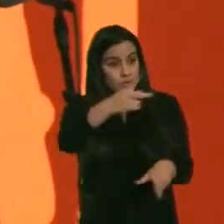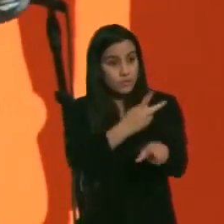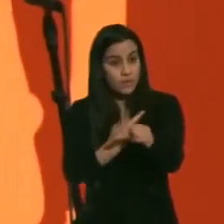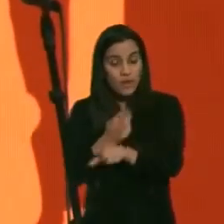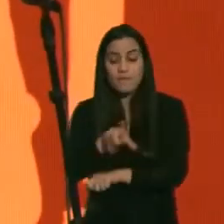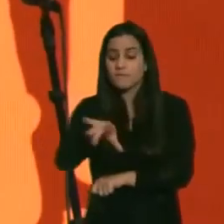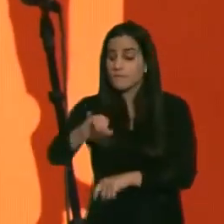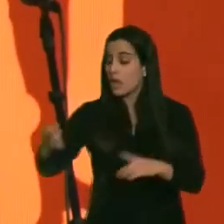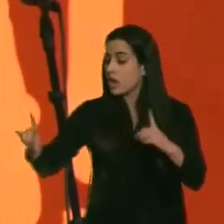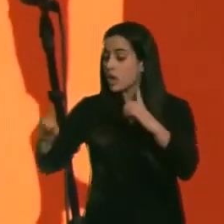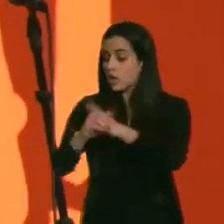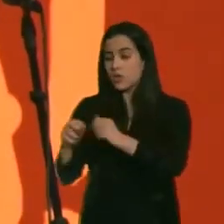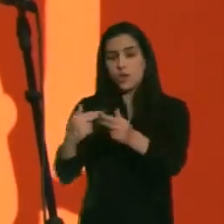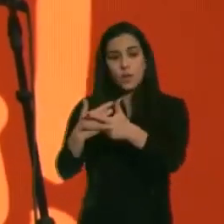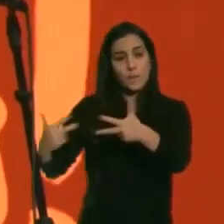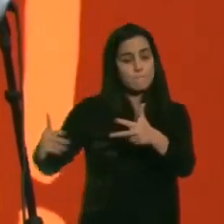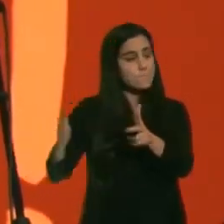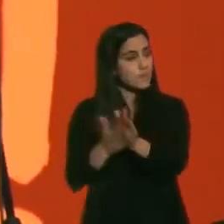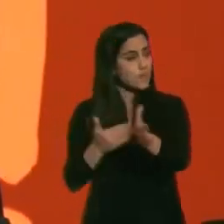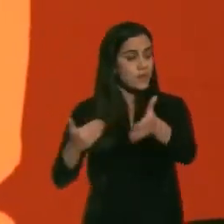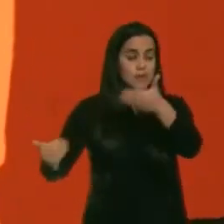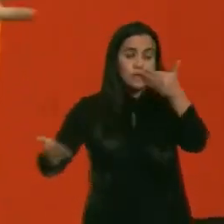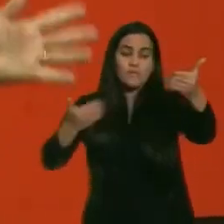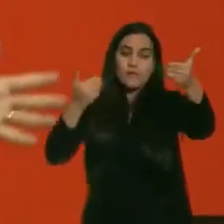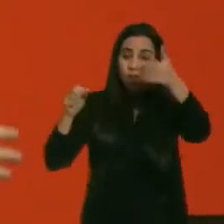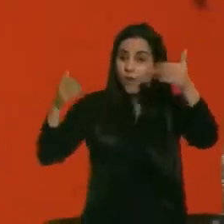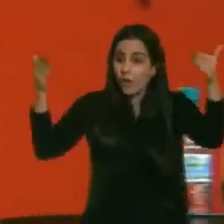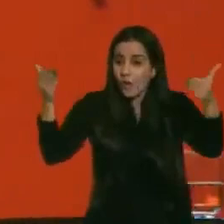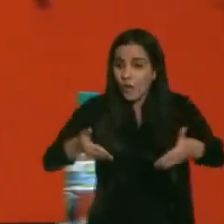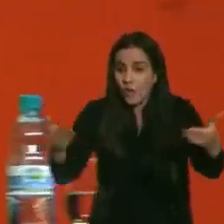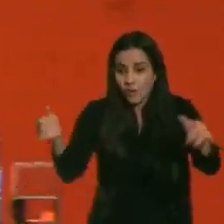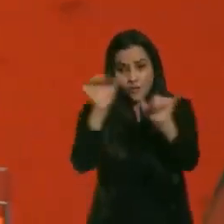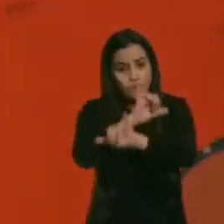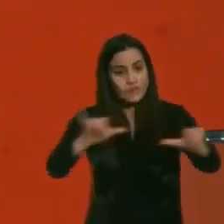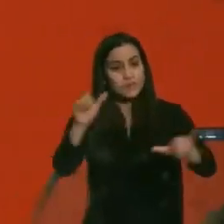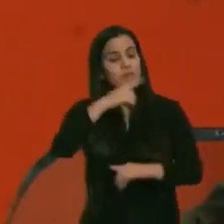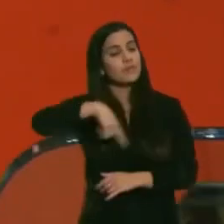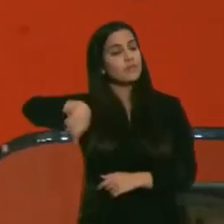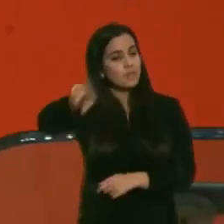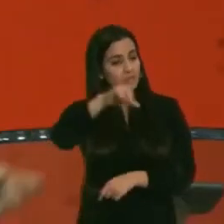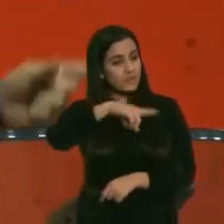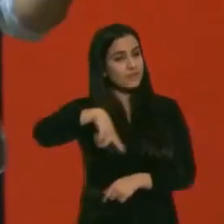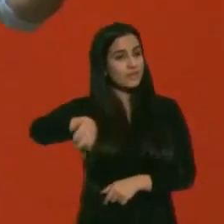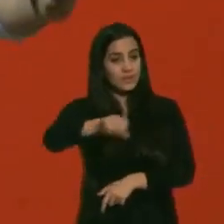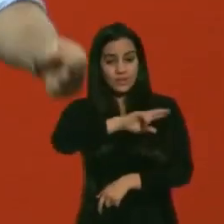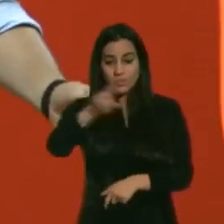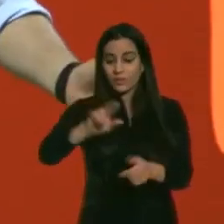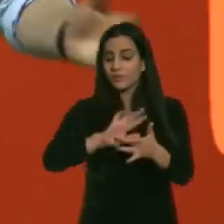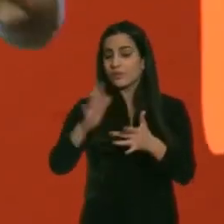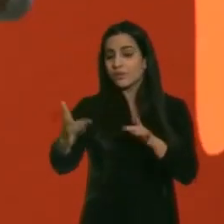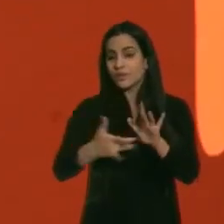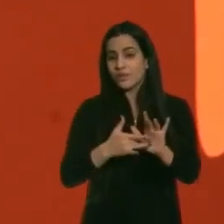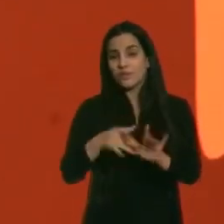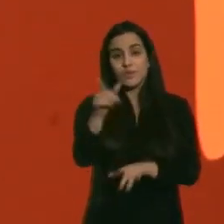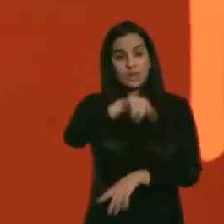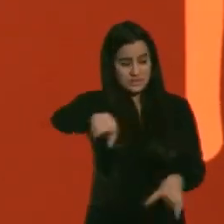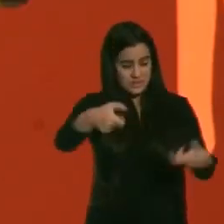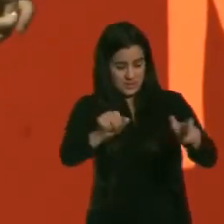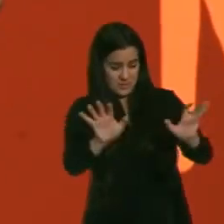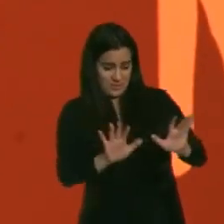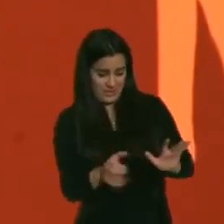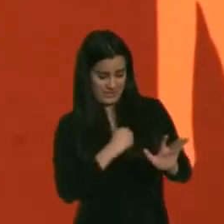vai encontrar algo mais maravilhoso. Hoje eu vim dizer a você, em nome de Jesus: você não precisa